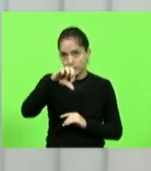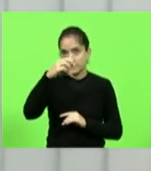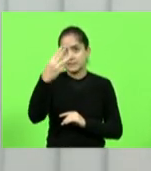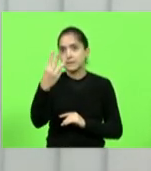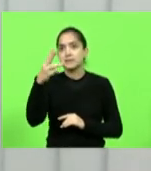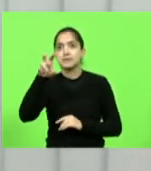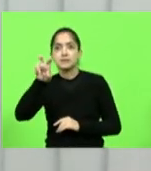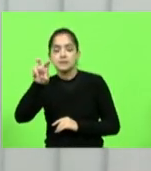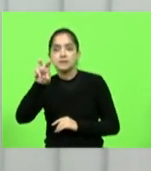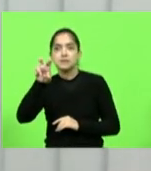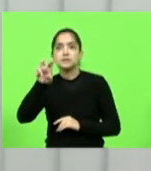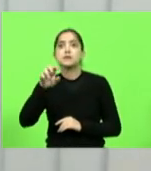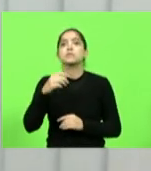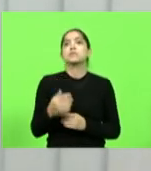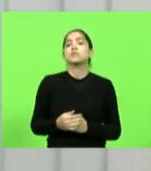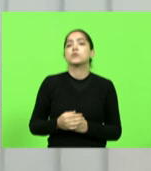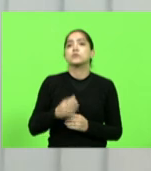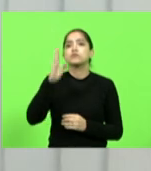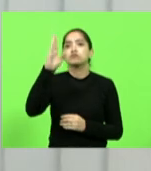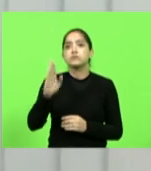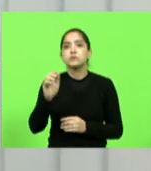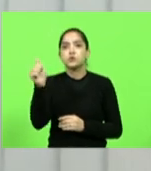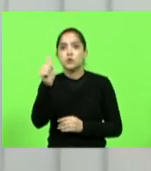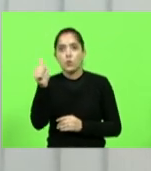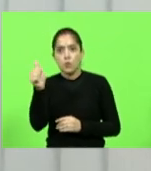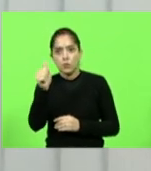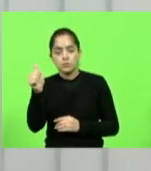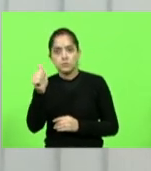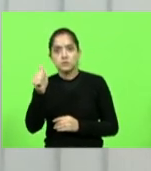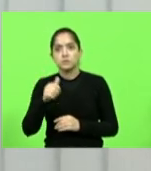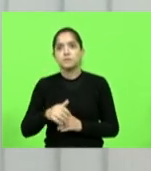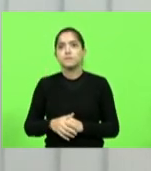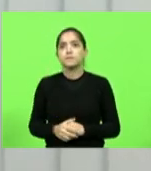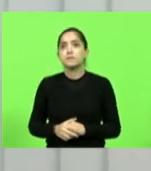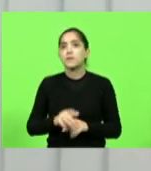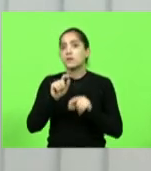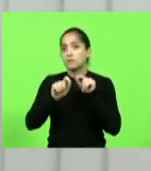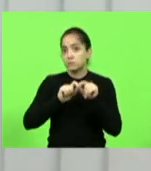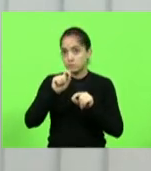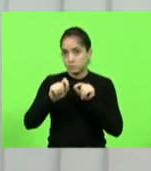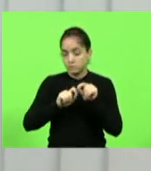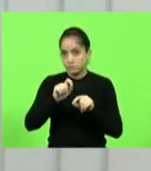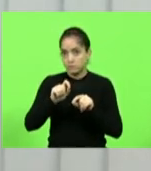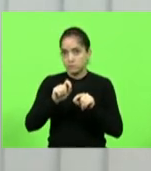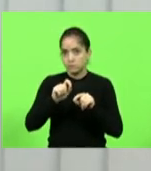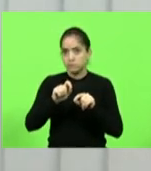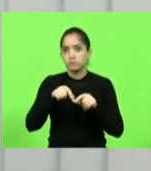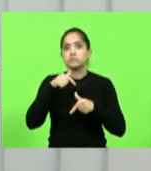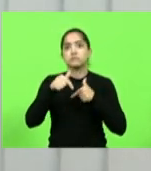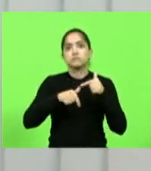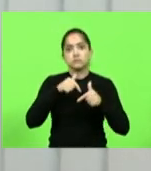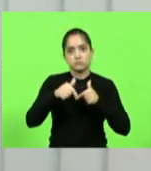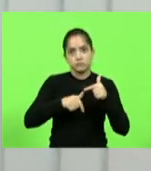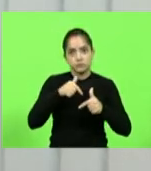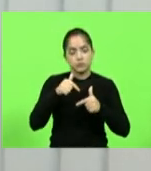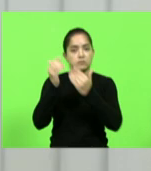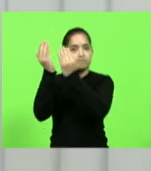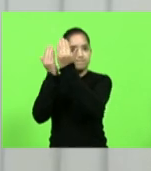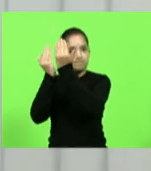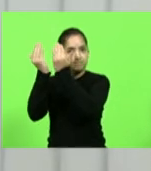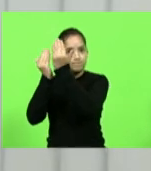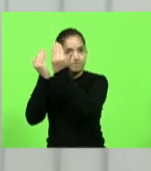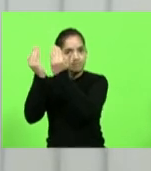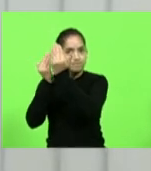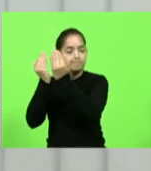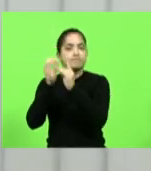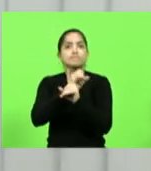13.935, de 11 de dezembro de 2019, que dispõe sobre a prestação de serviços de psicologia e de serviço